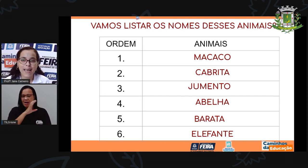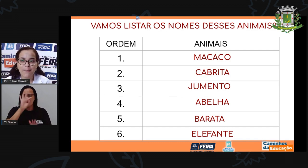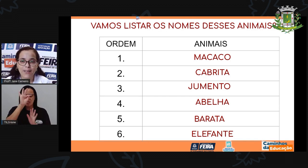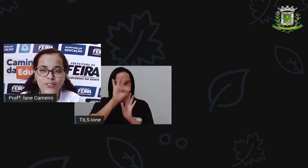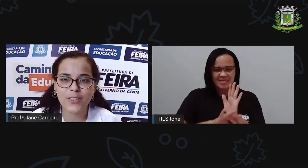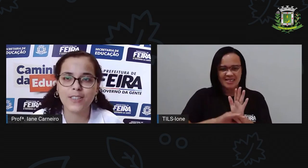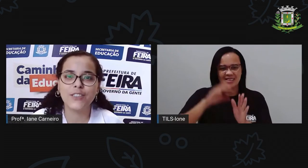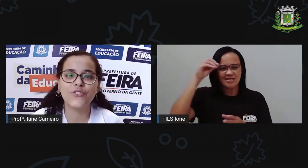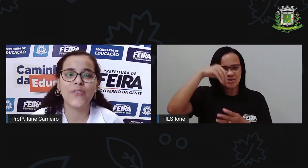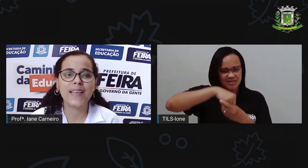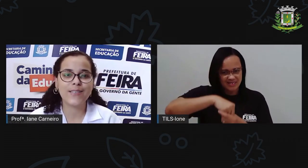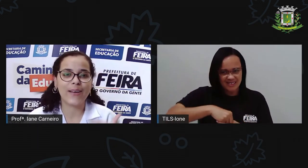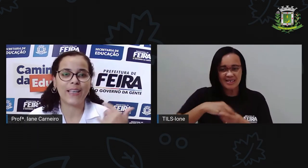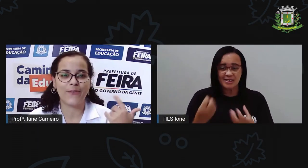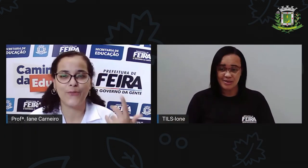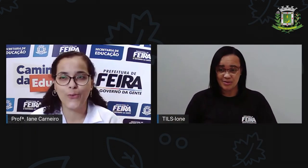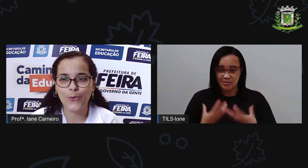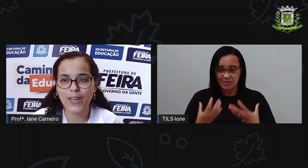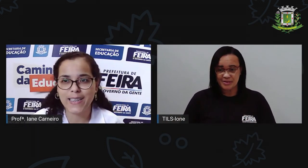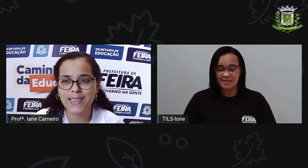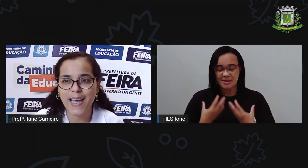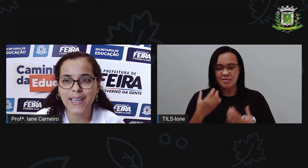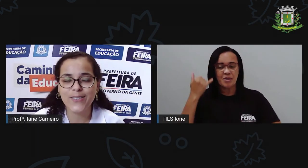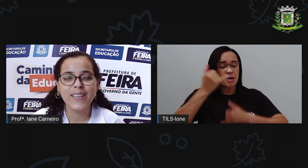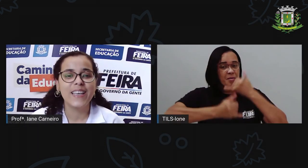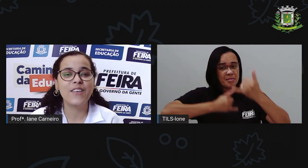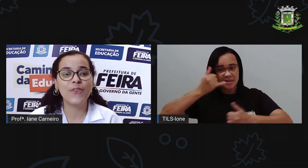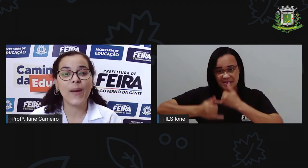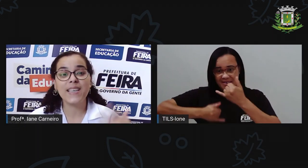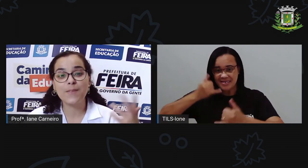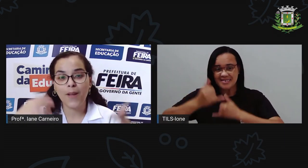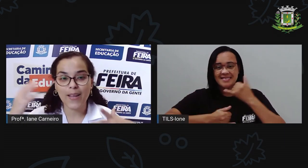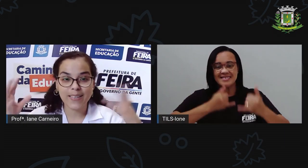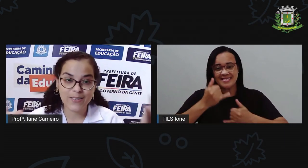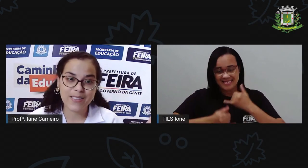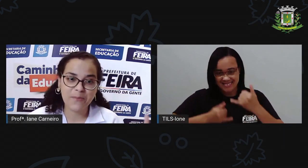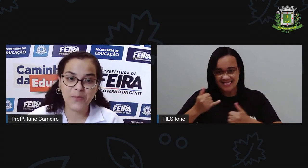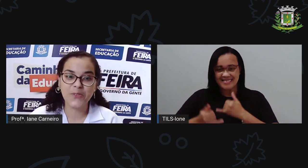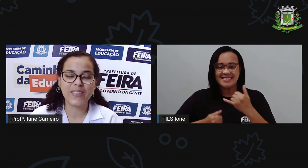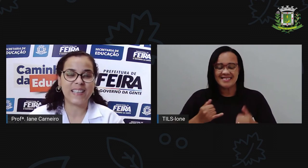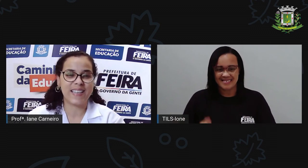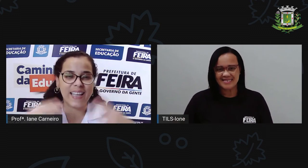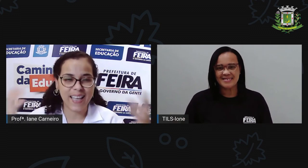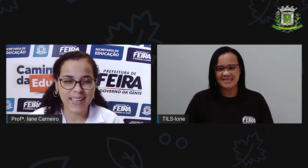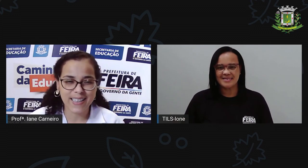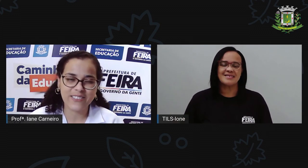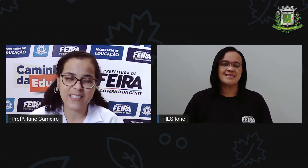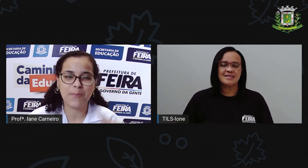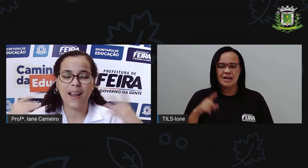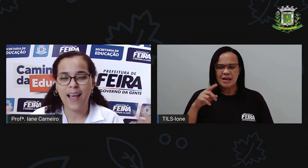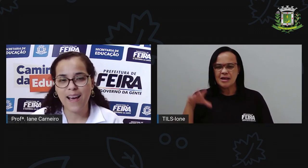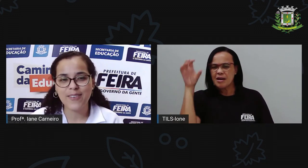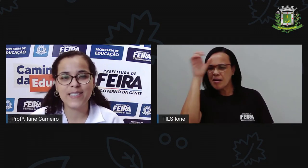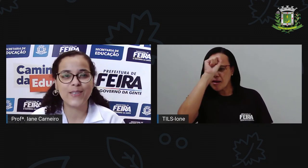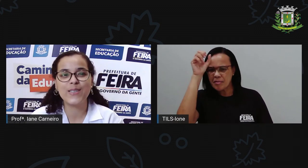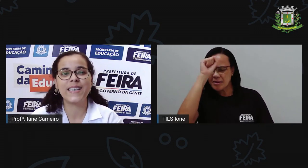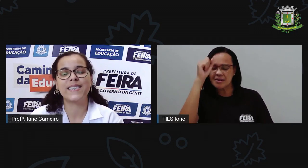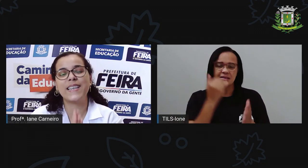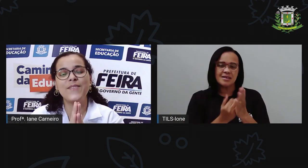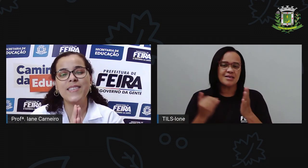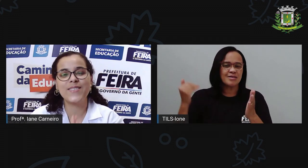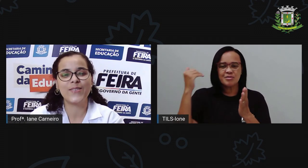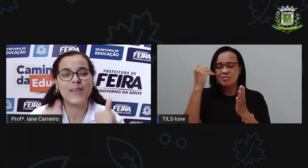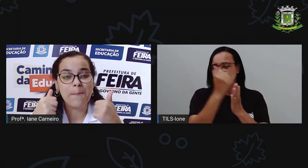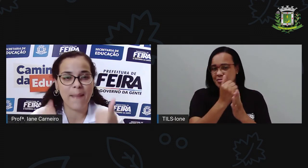brinquem aí bastante. Façam aí a forca, tá certo? E vão explorando esse mundo das letras, das palavras. Eu tenho